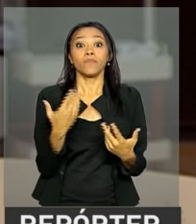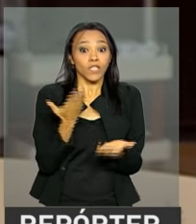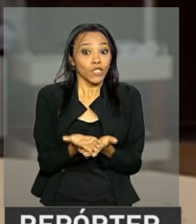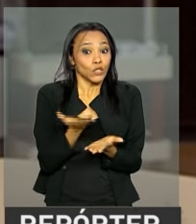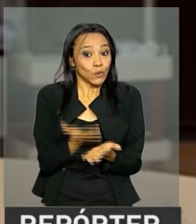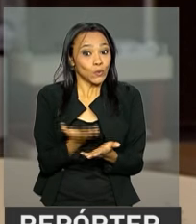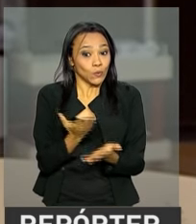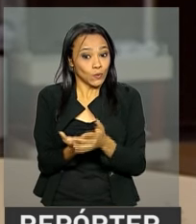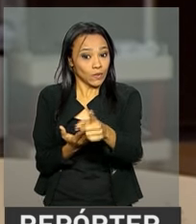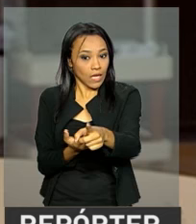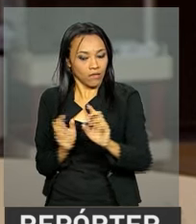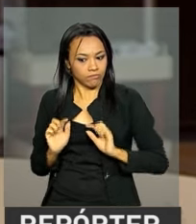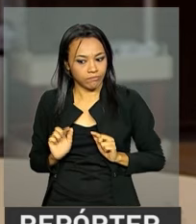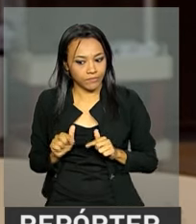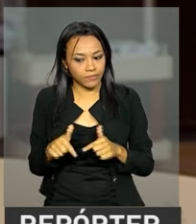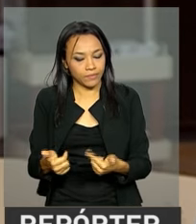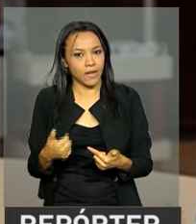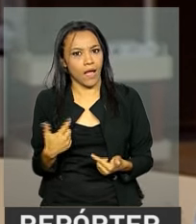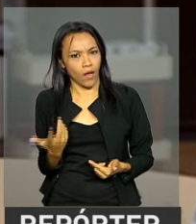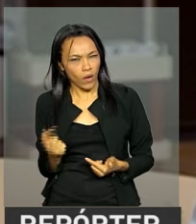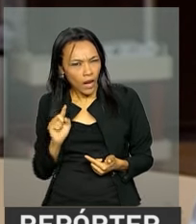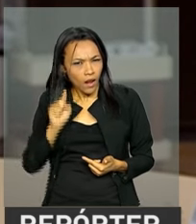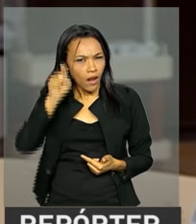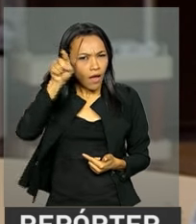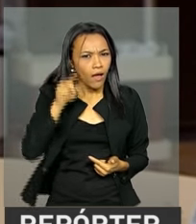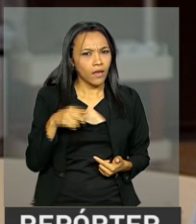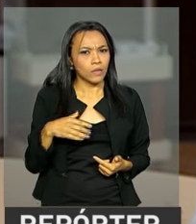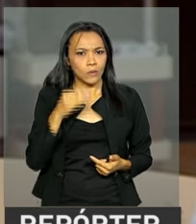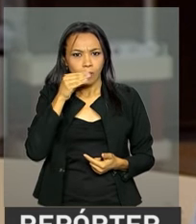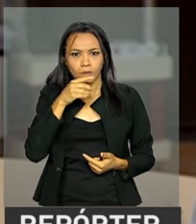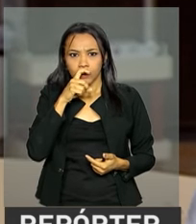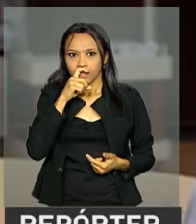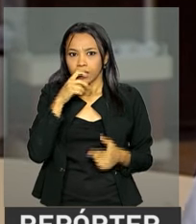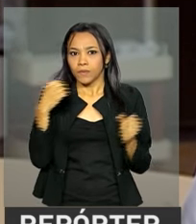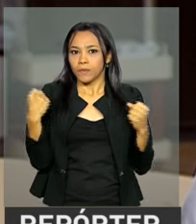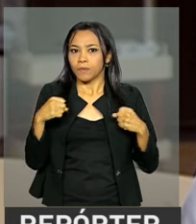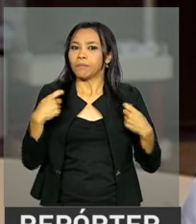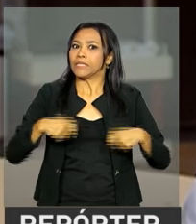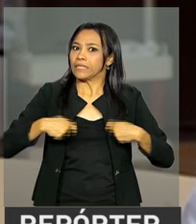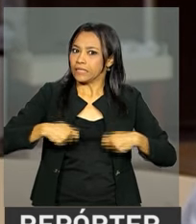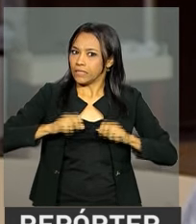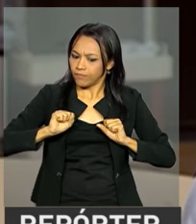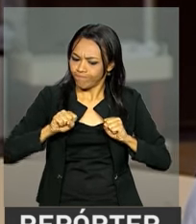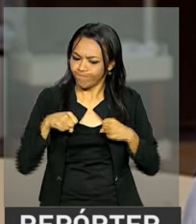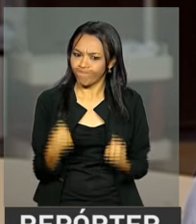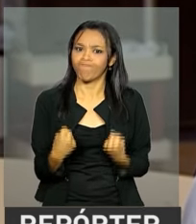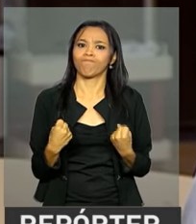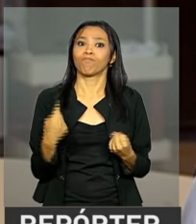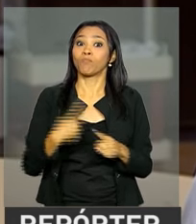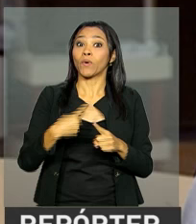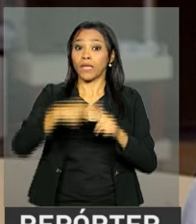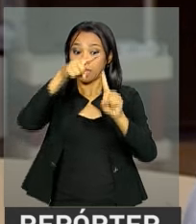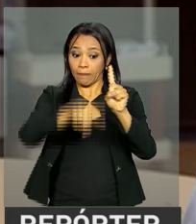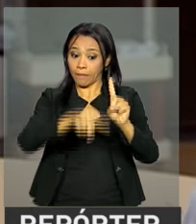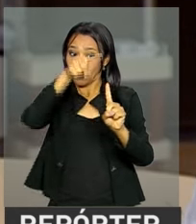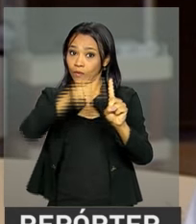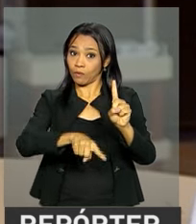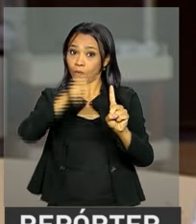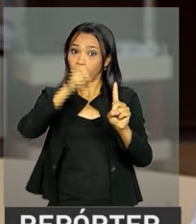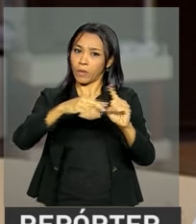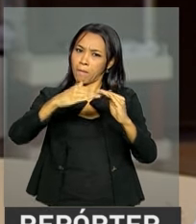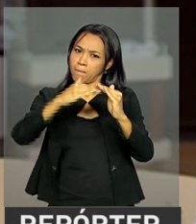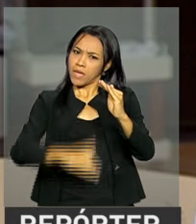uma coisa que dá trabalho lá na antártica exige ainda mais dedicação as temperaturas ficam entre